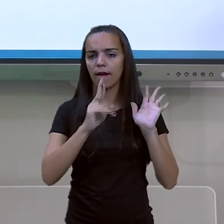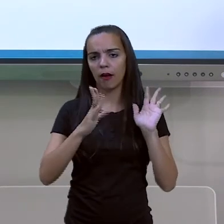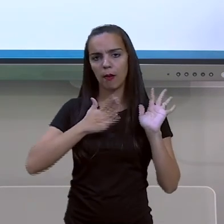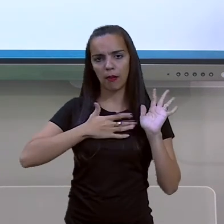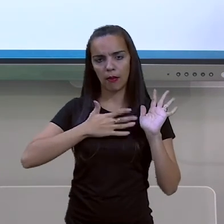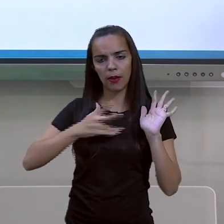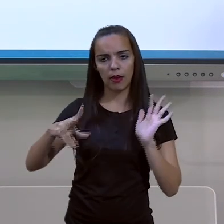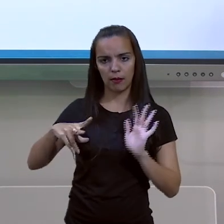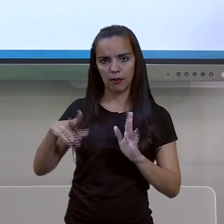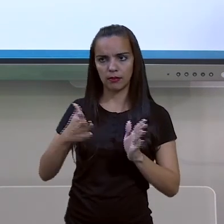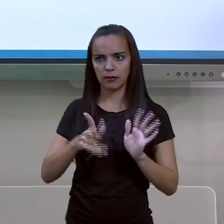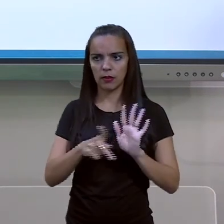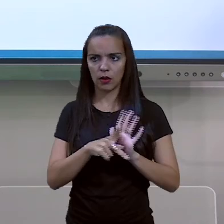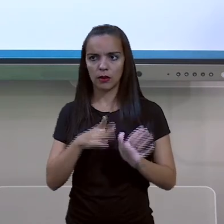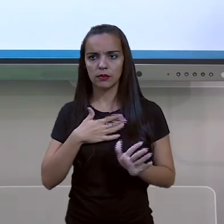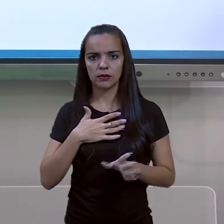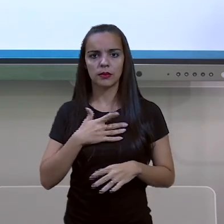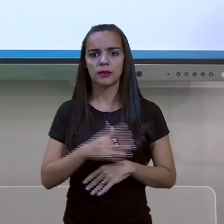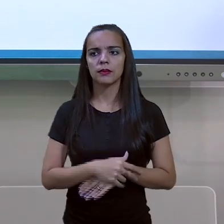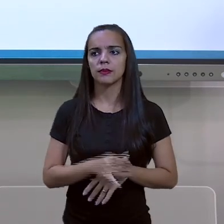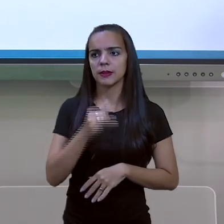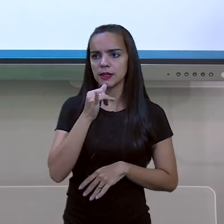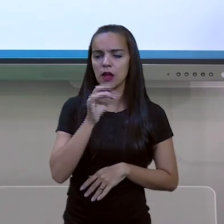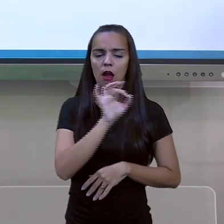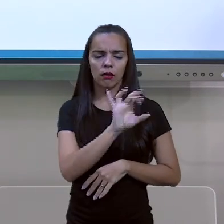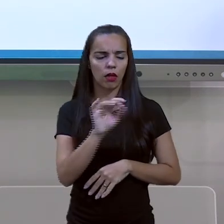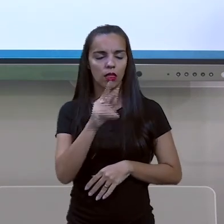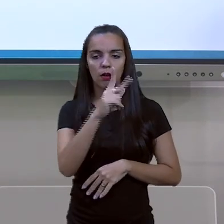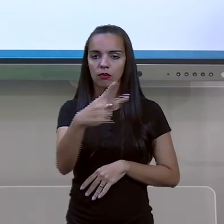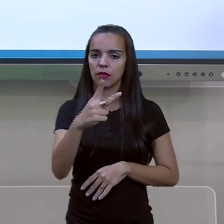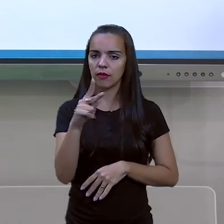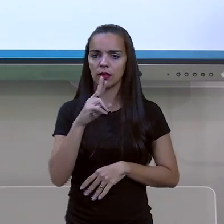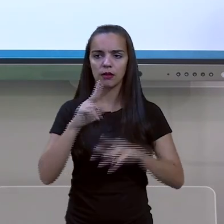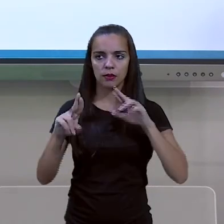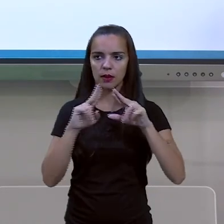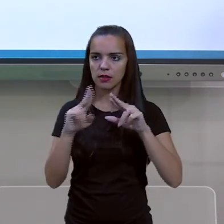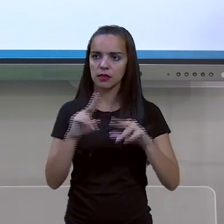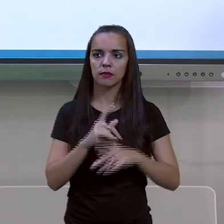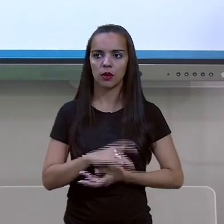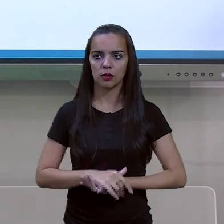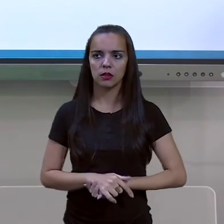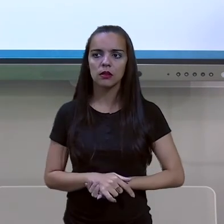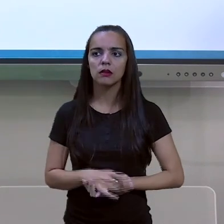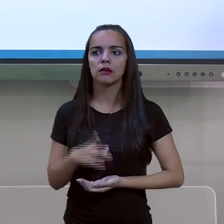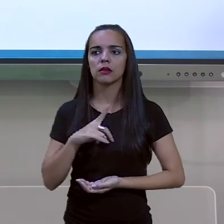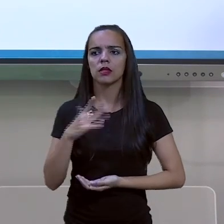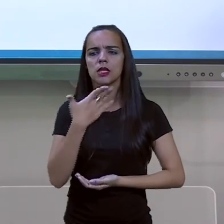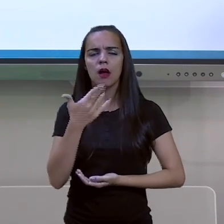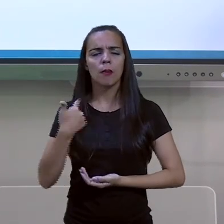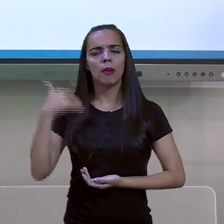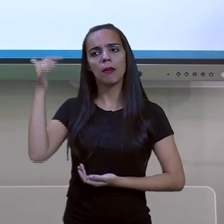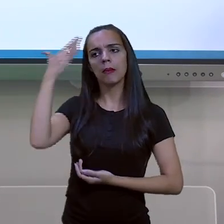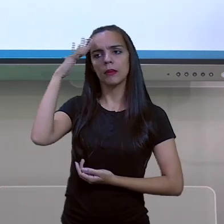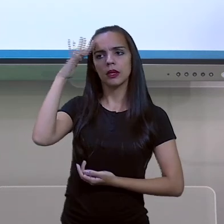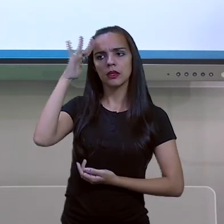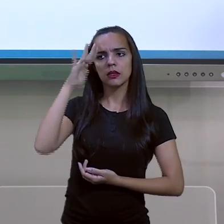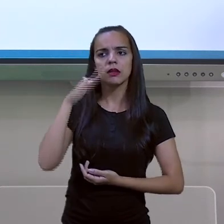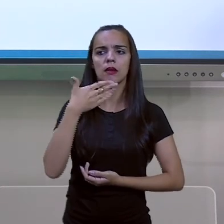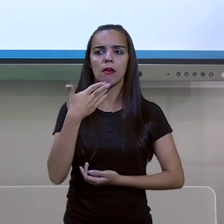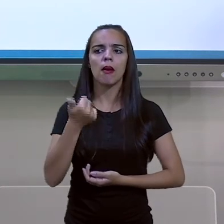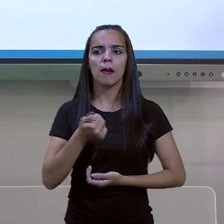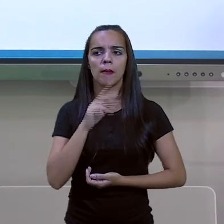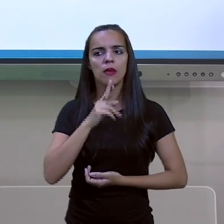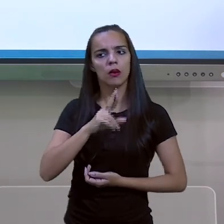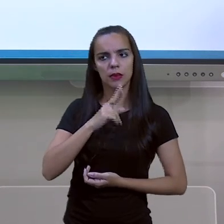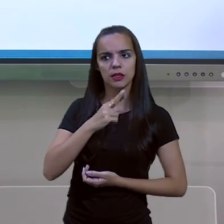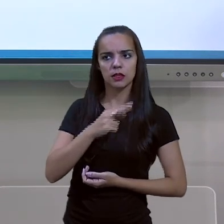tá? São pessoais, cada um vai ter a sua, mas só para vocês terem uma melhor compreensão de como